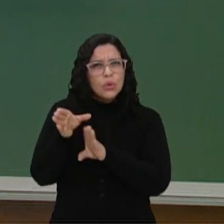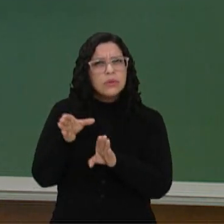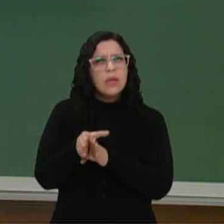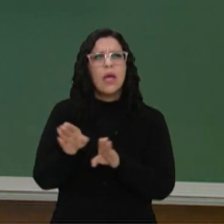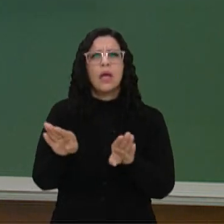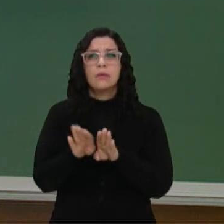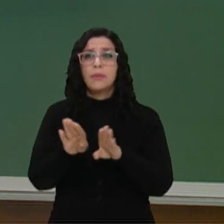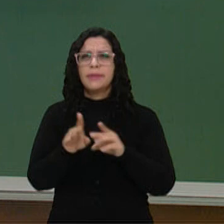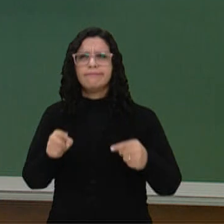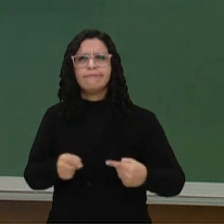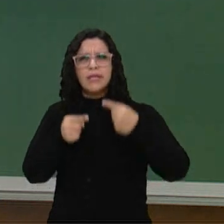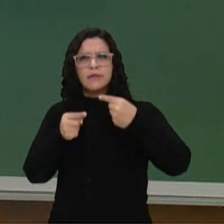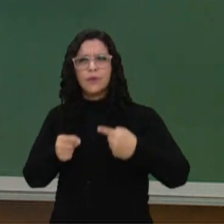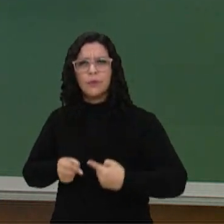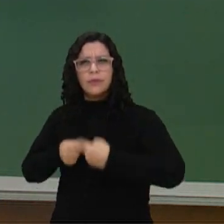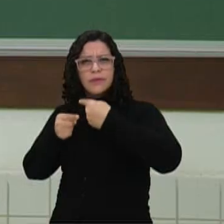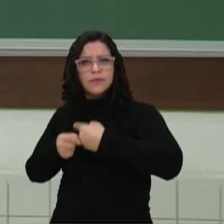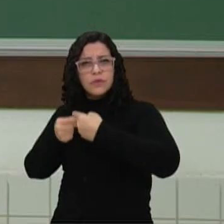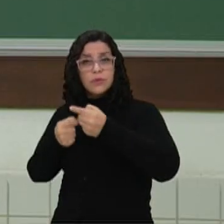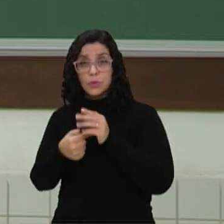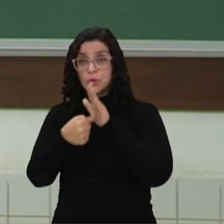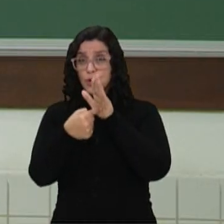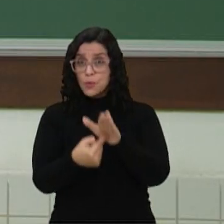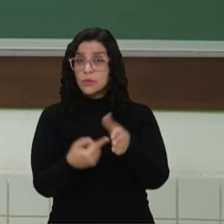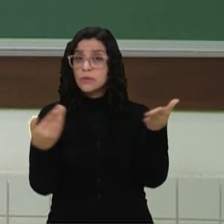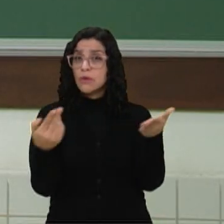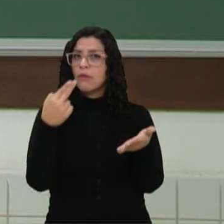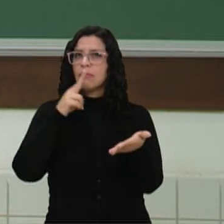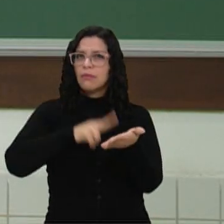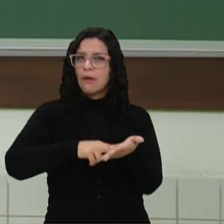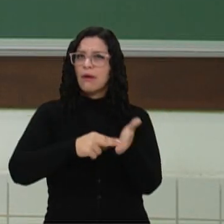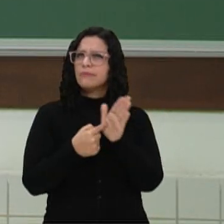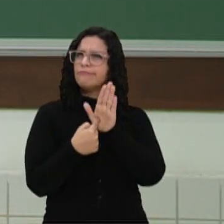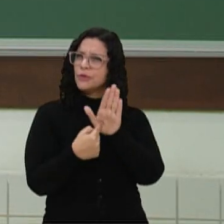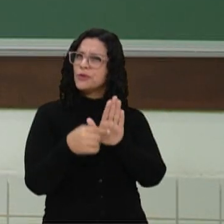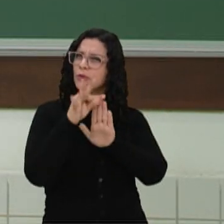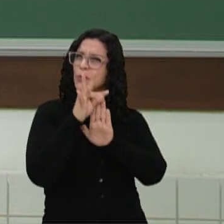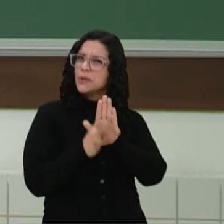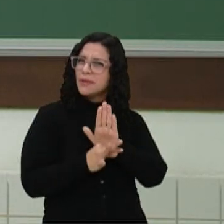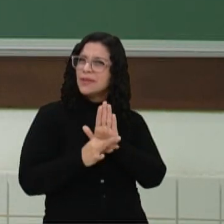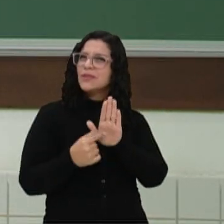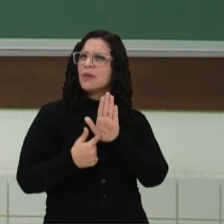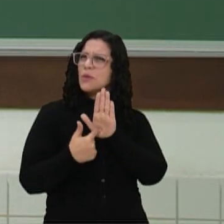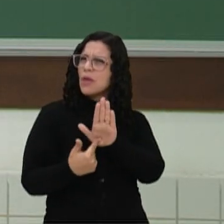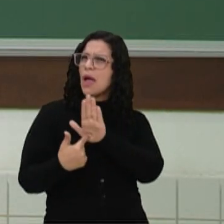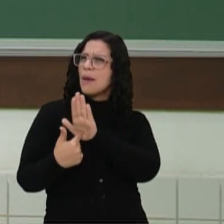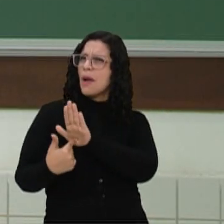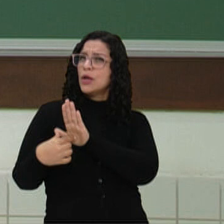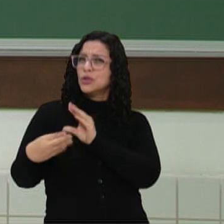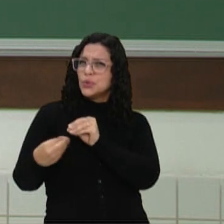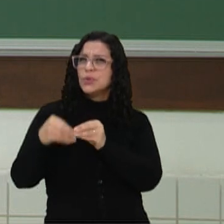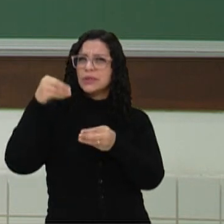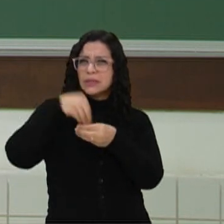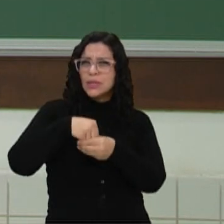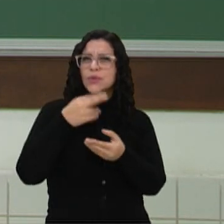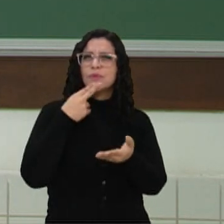esses desafios que ela transmitiu através da carta, que ela mostrou, apresentou para você através da carta, e